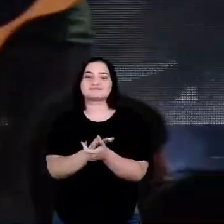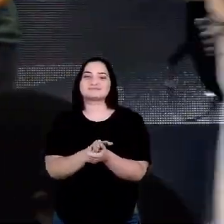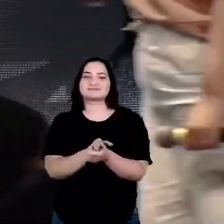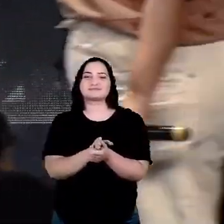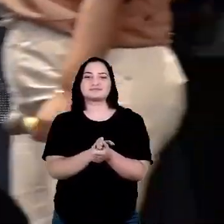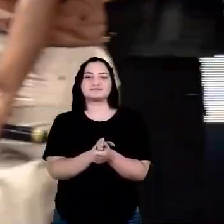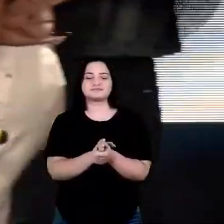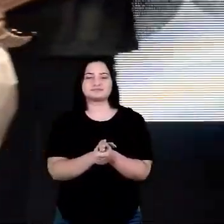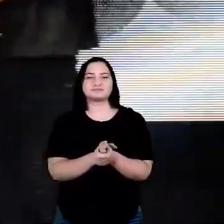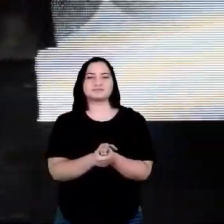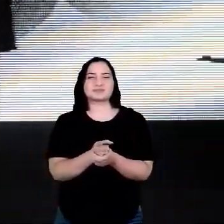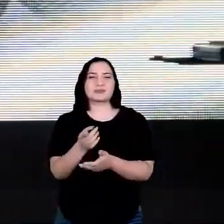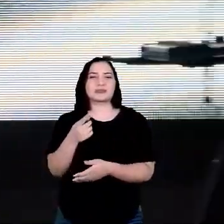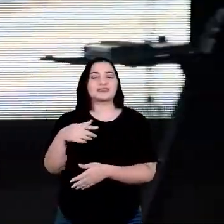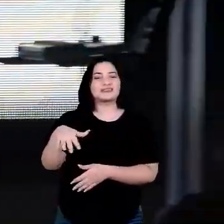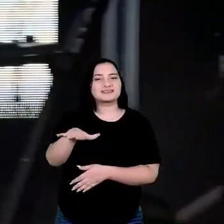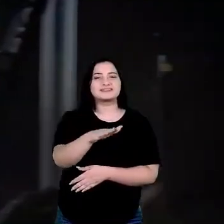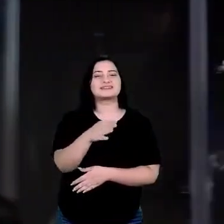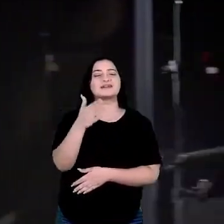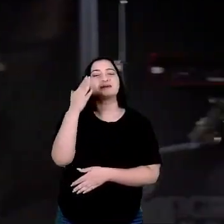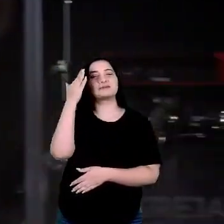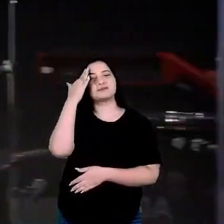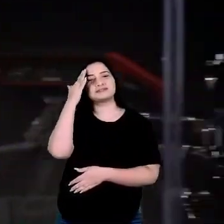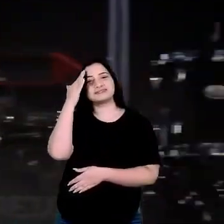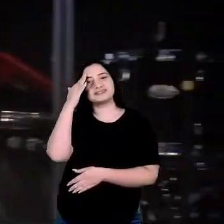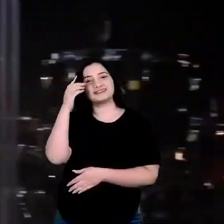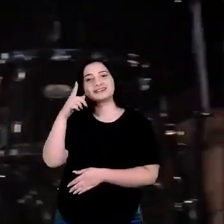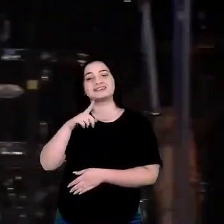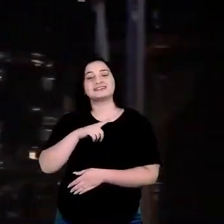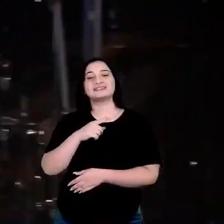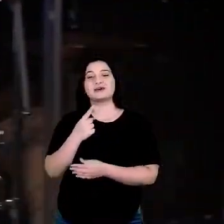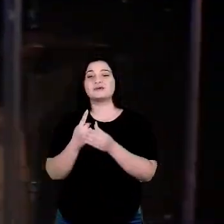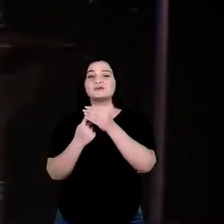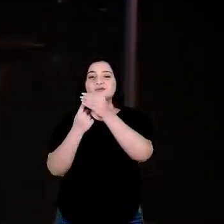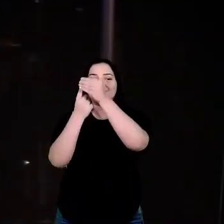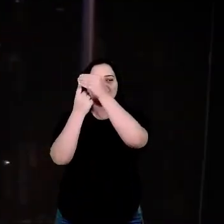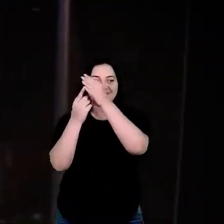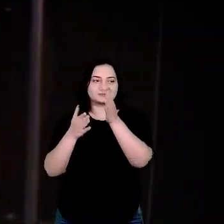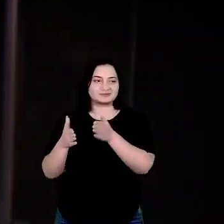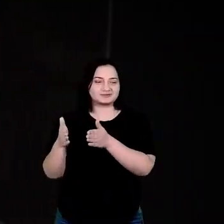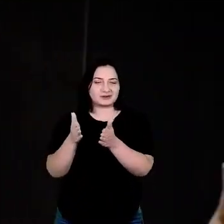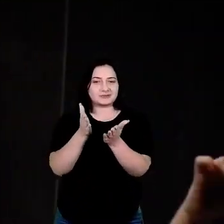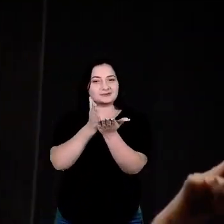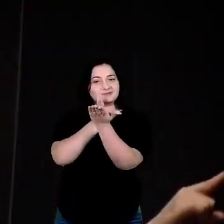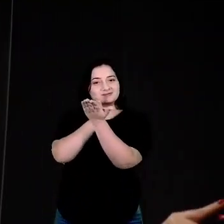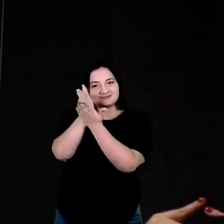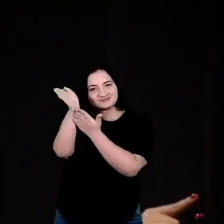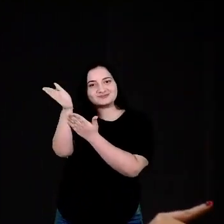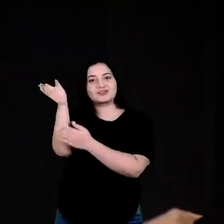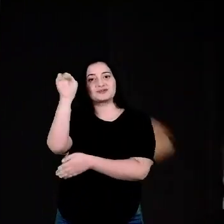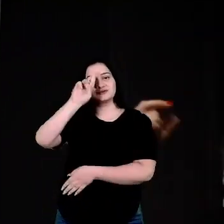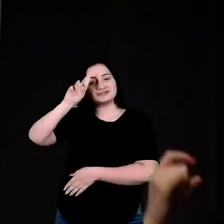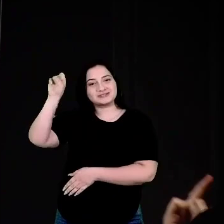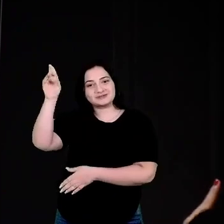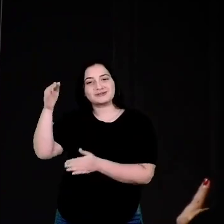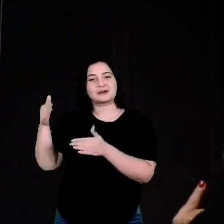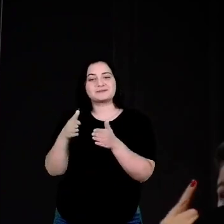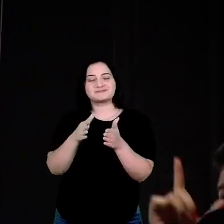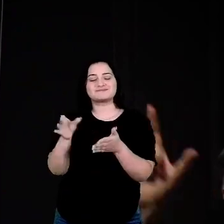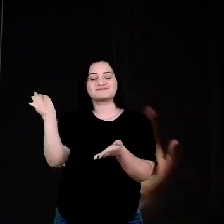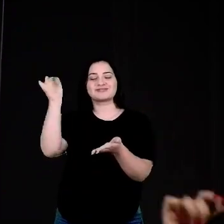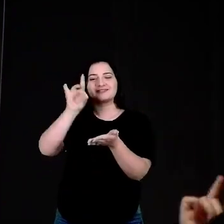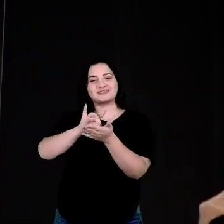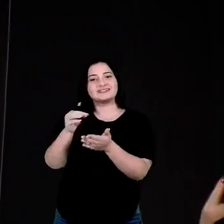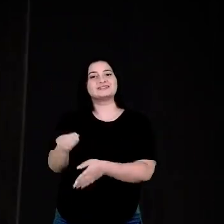eles entendam, Pai, que só existe um caminho, é o Senhor. O Senhor é o caminho, o Senhor é a verdade, o Senhor é a